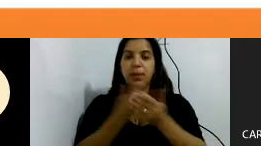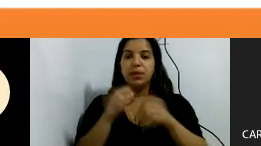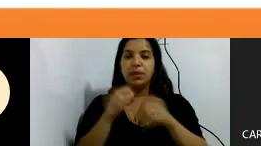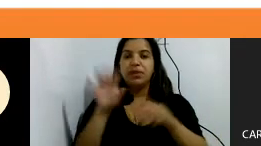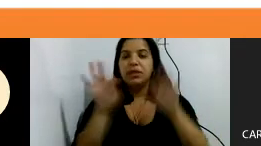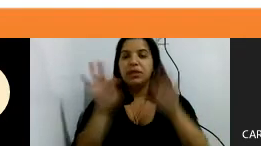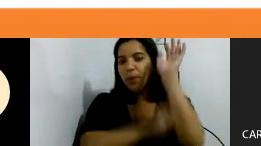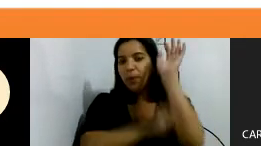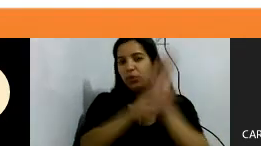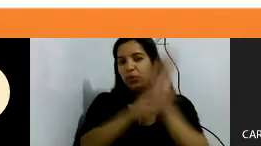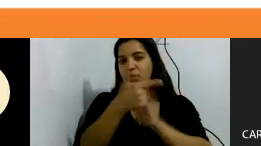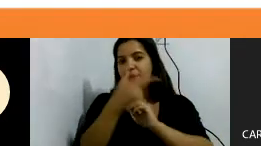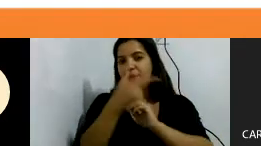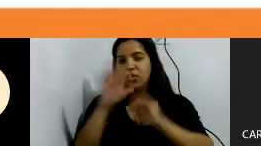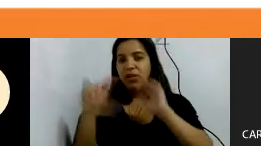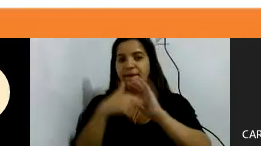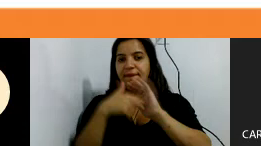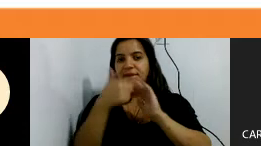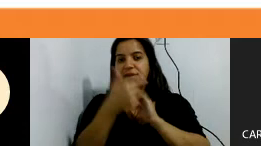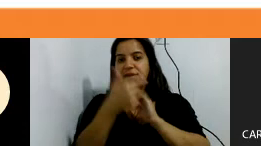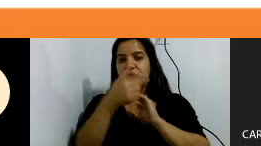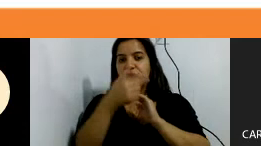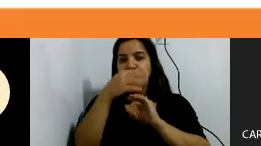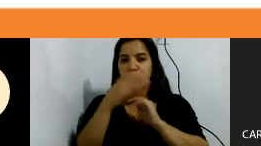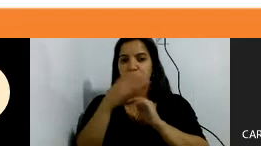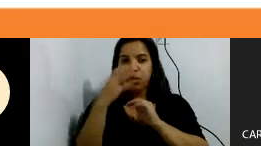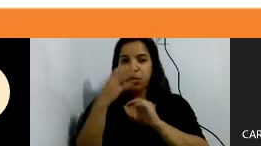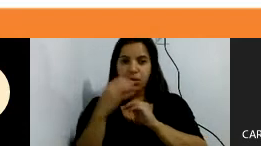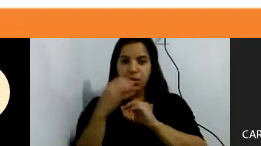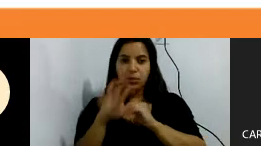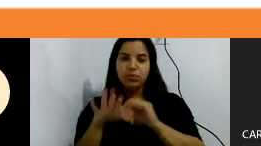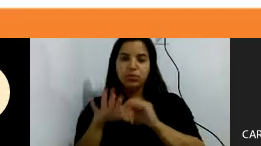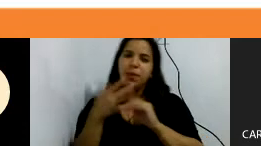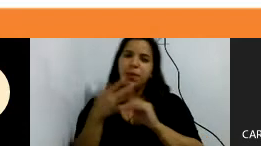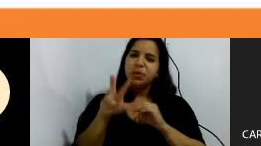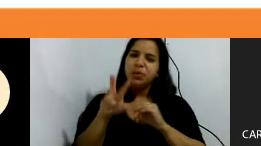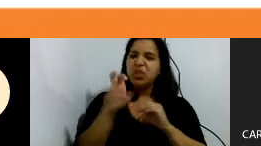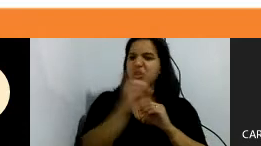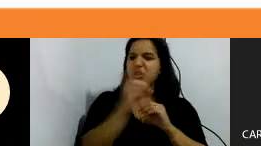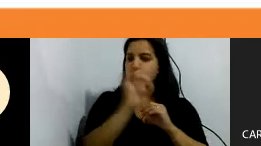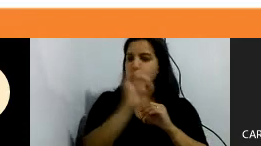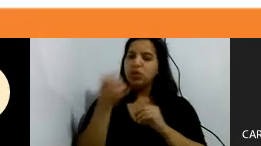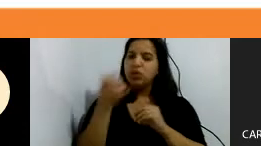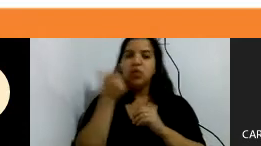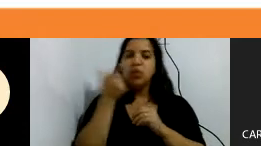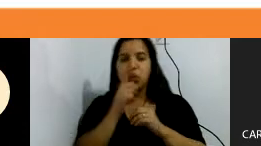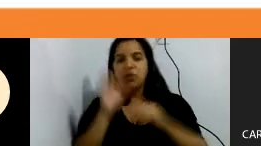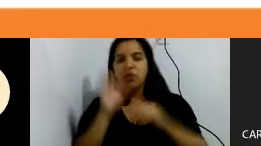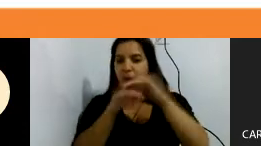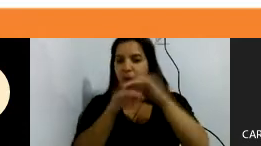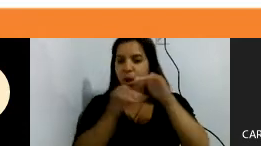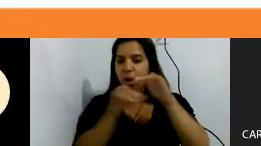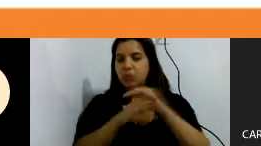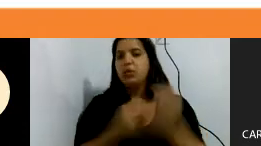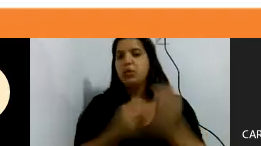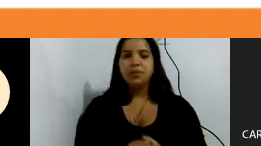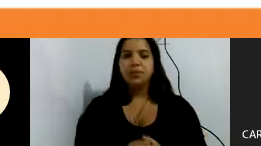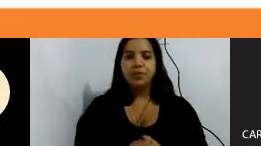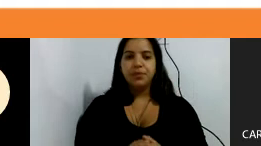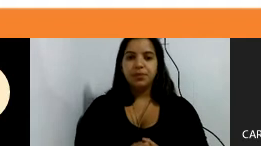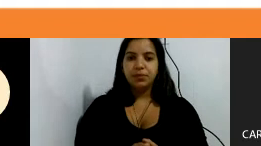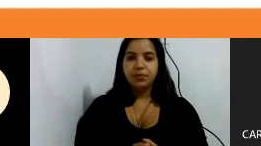numa temperatura de 20 a 24 graus, uma validade em torno de 5 dias. Então, é